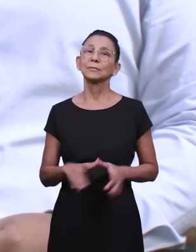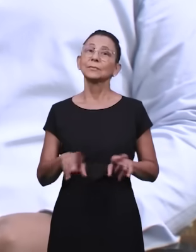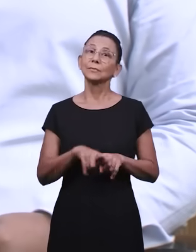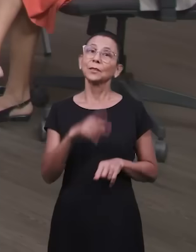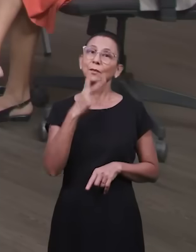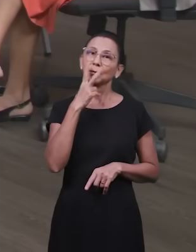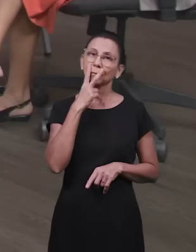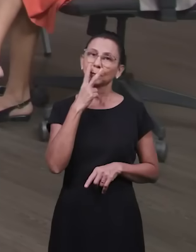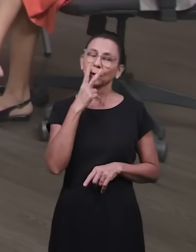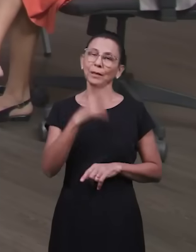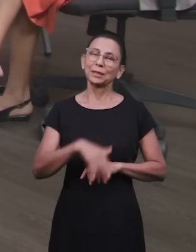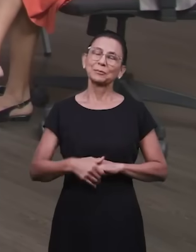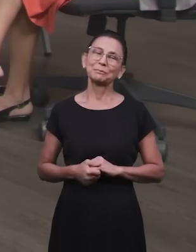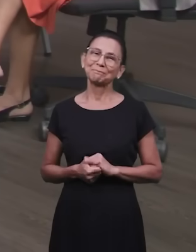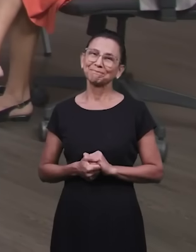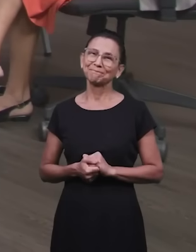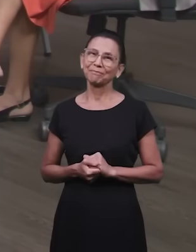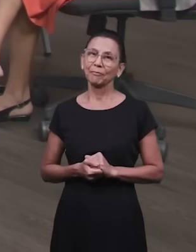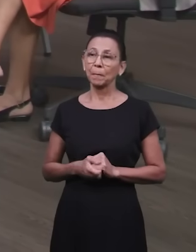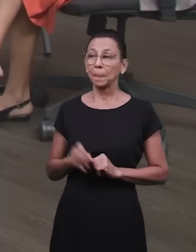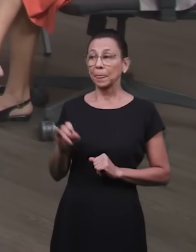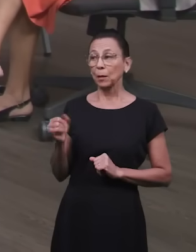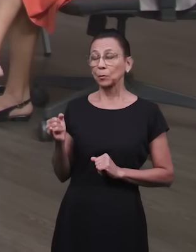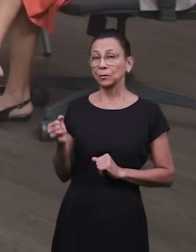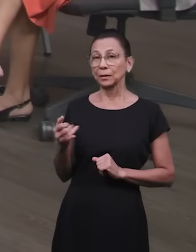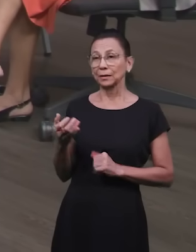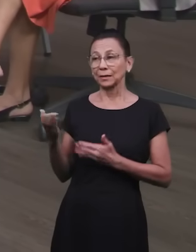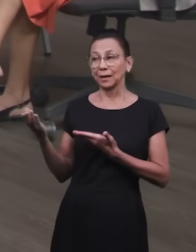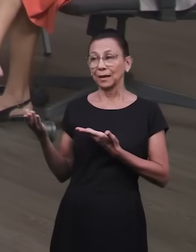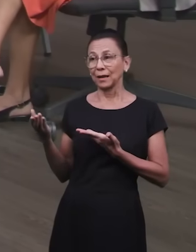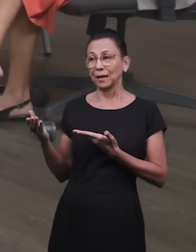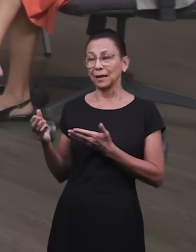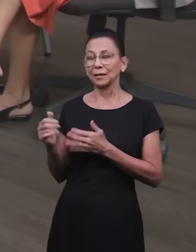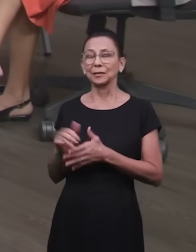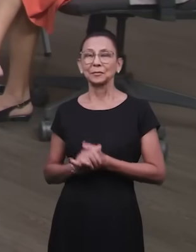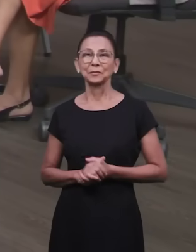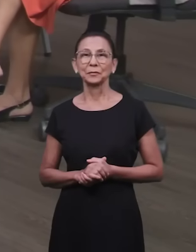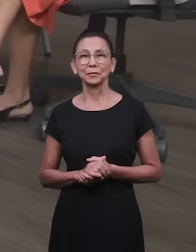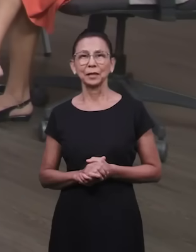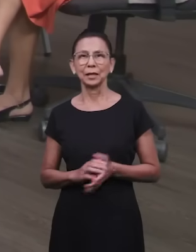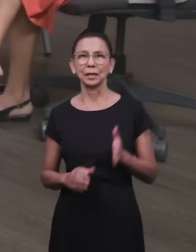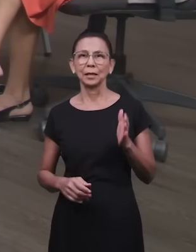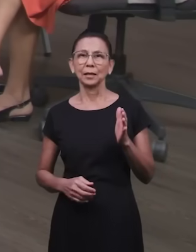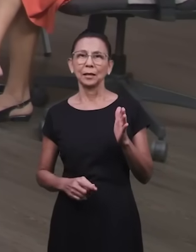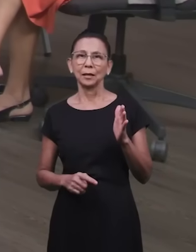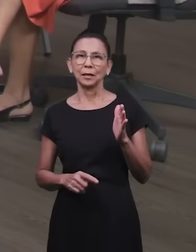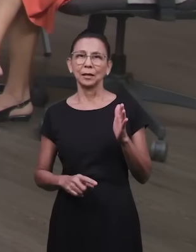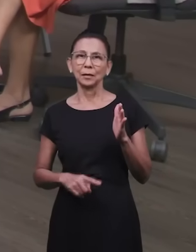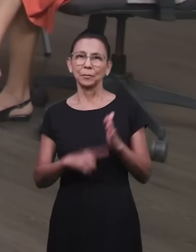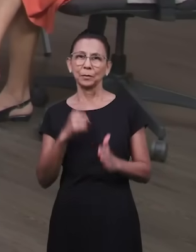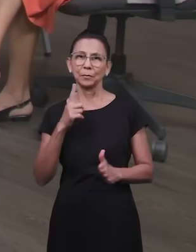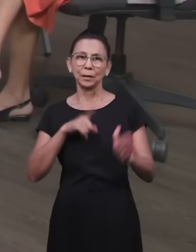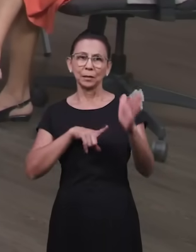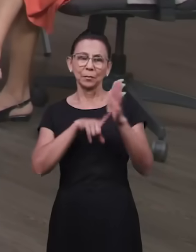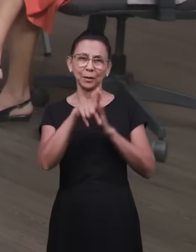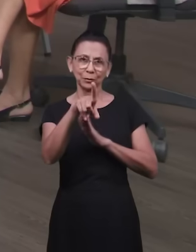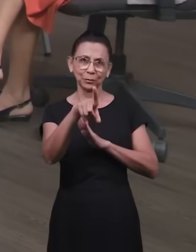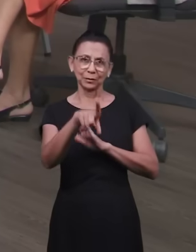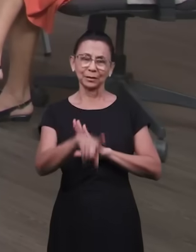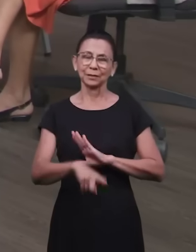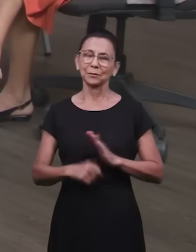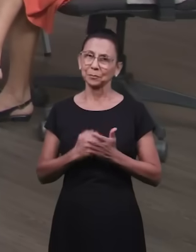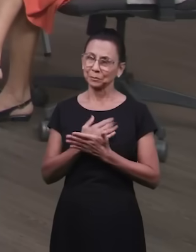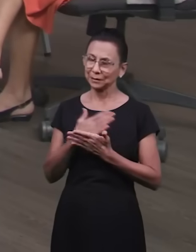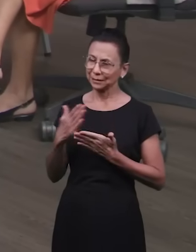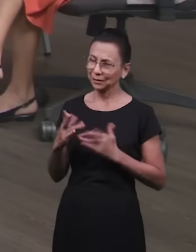Lúcia. E eu vou aproveitar que a Vivian está do seu lado, pastor. Ela vai fazer a primeira pergunta. Já vamos começar a desenrolar o tema